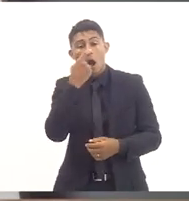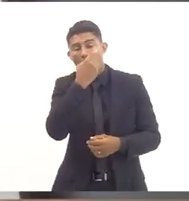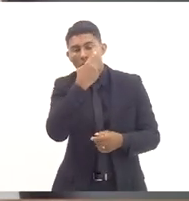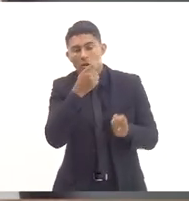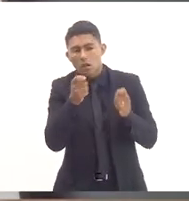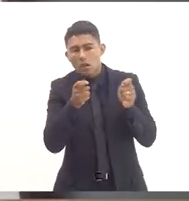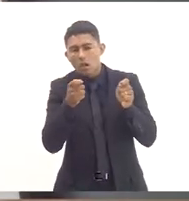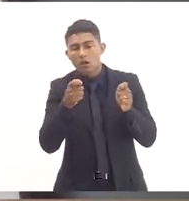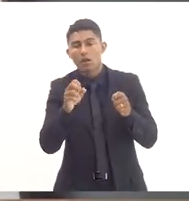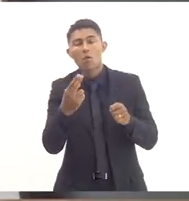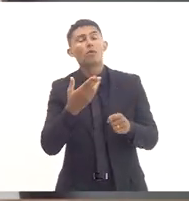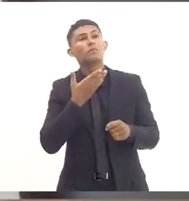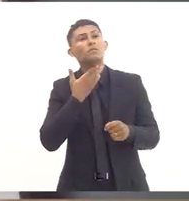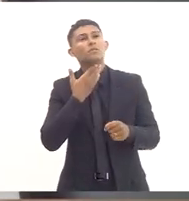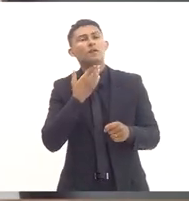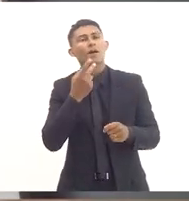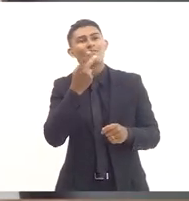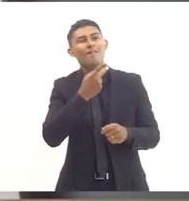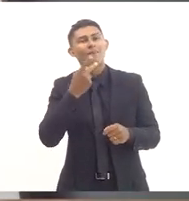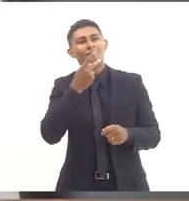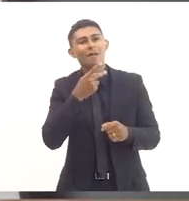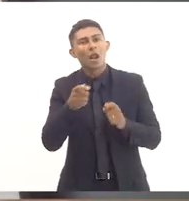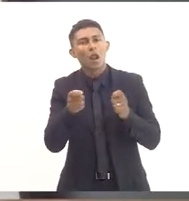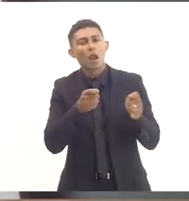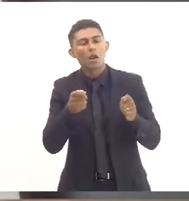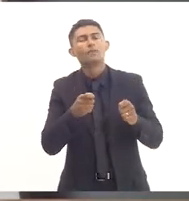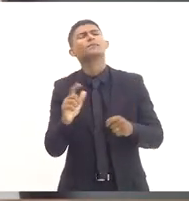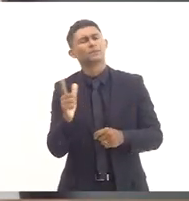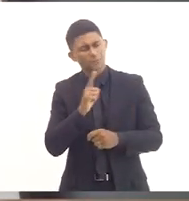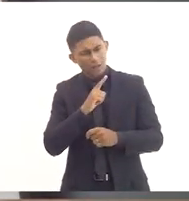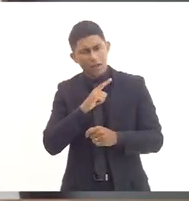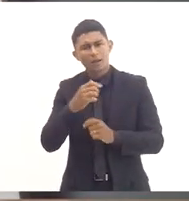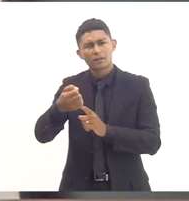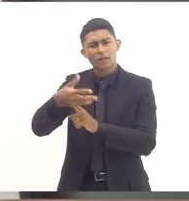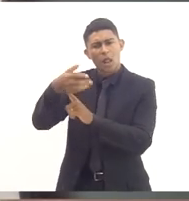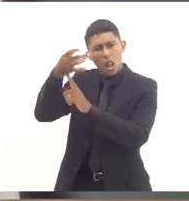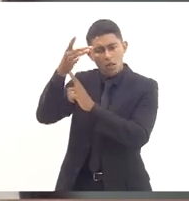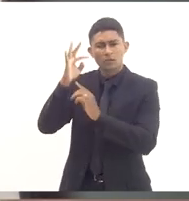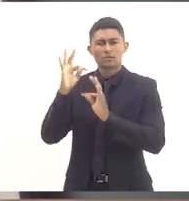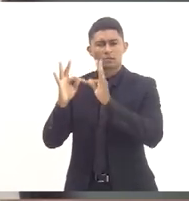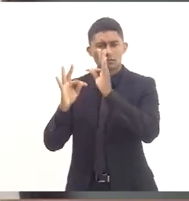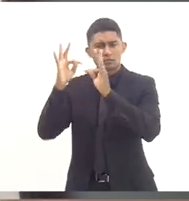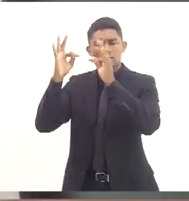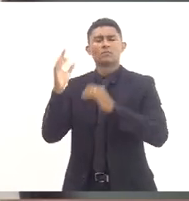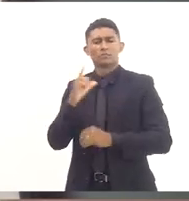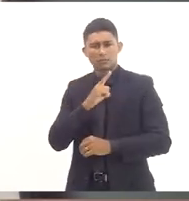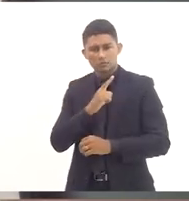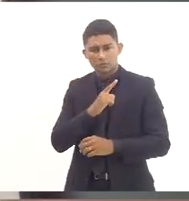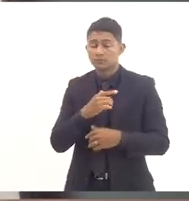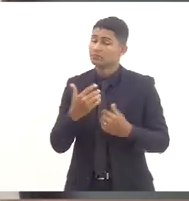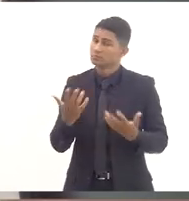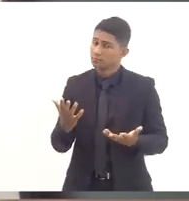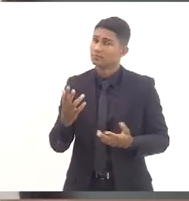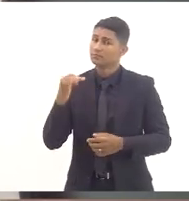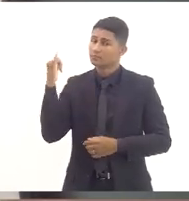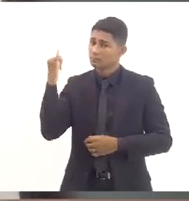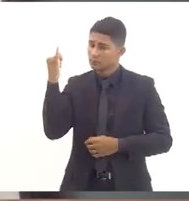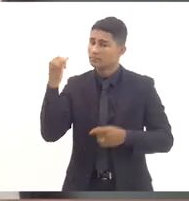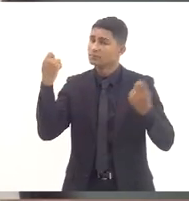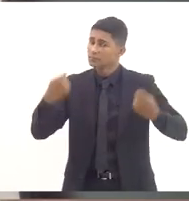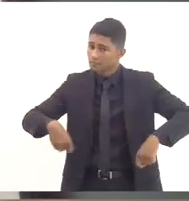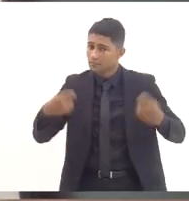controle pela fala isso tudo tem tecnologia assistiva para pessoas com deficiência então basta que seja